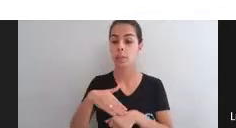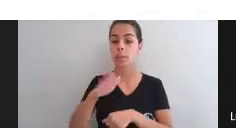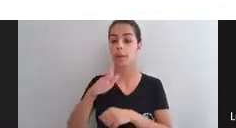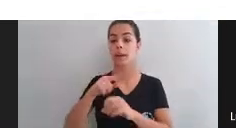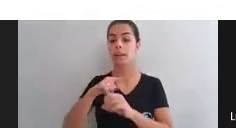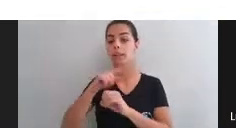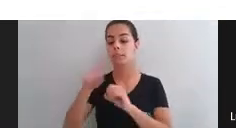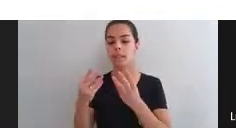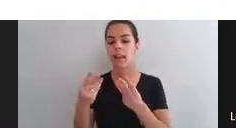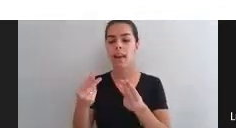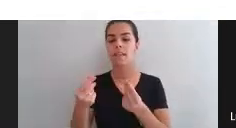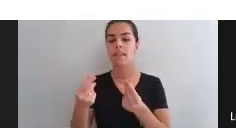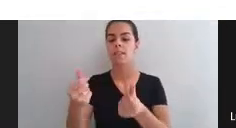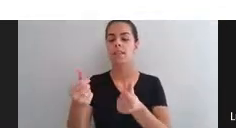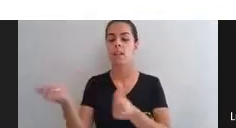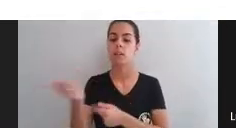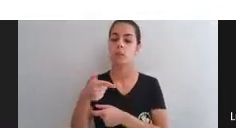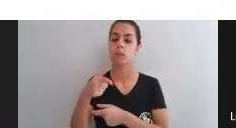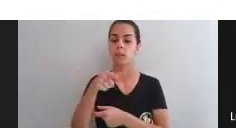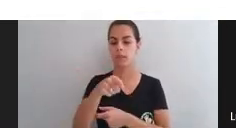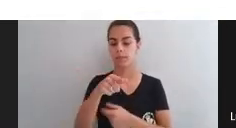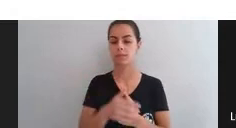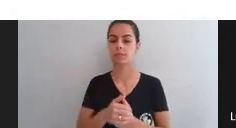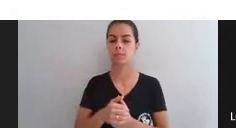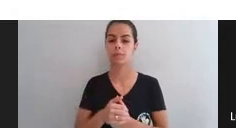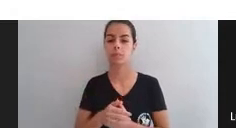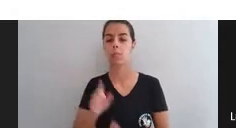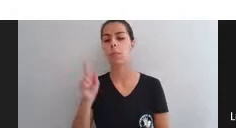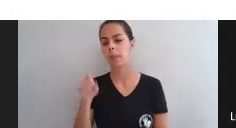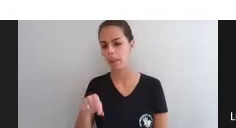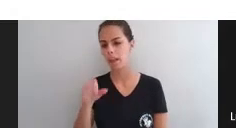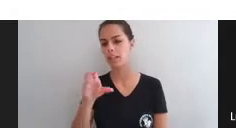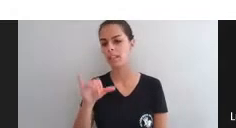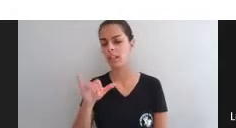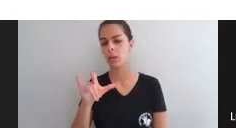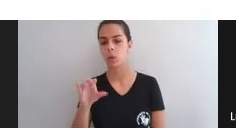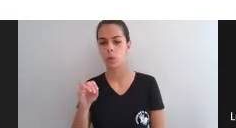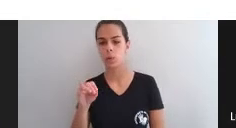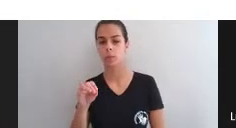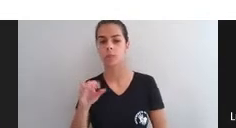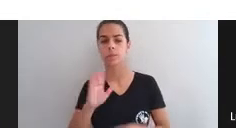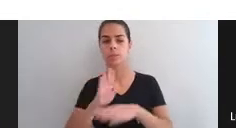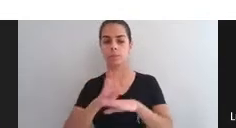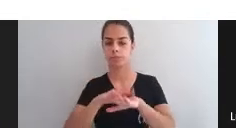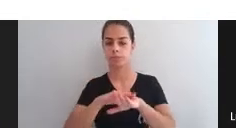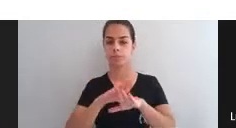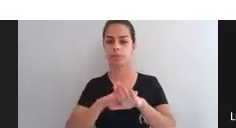esse. Ainda assim, ele é um ciclo altamente idealizado, né?